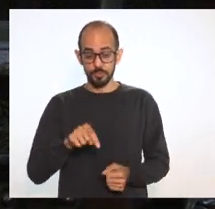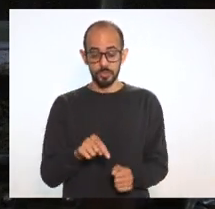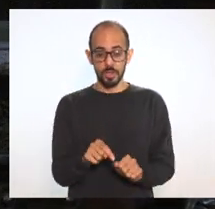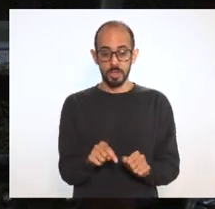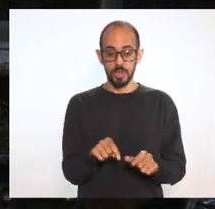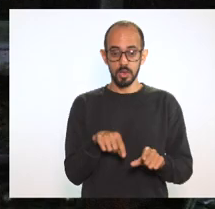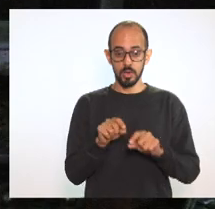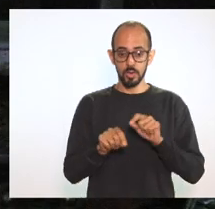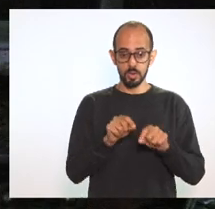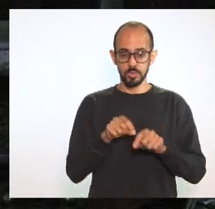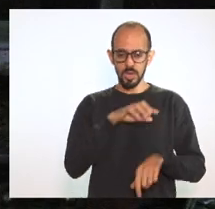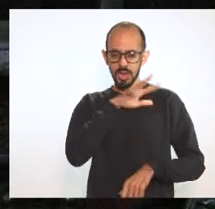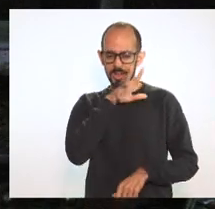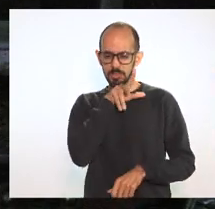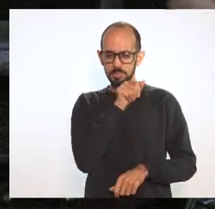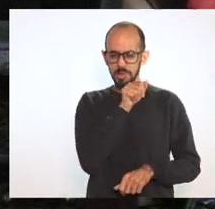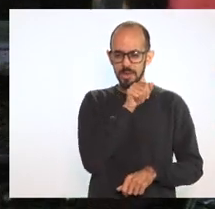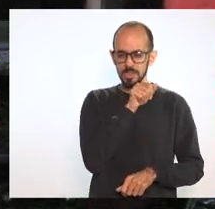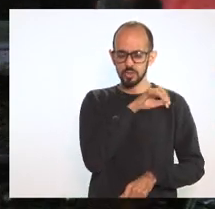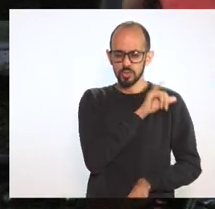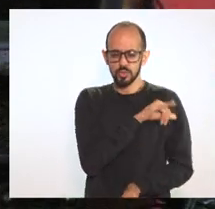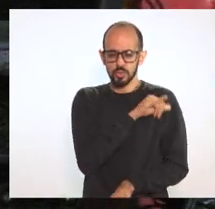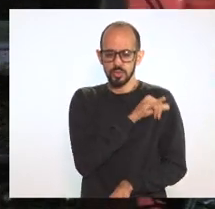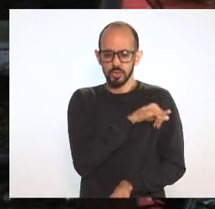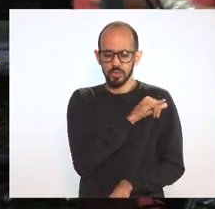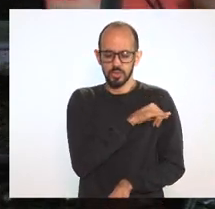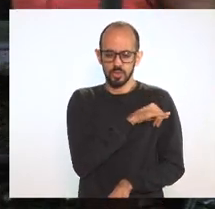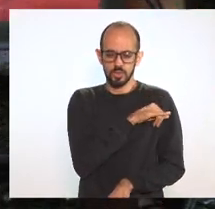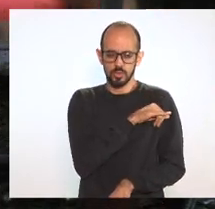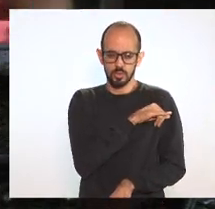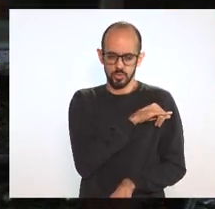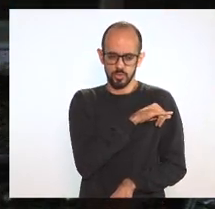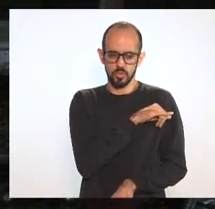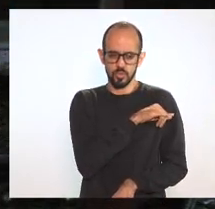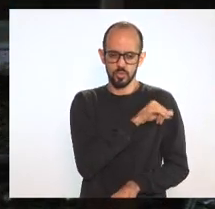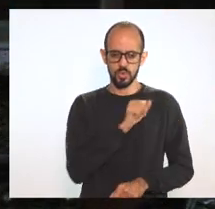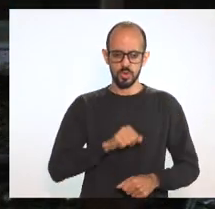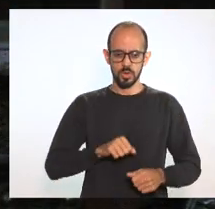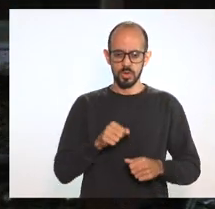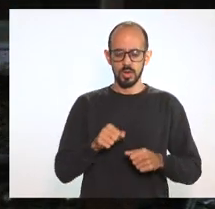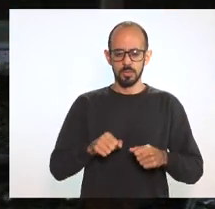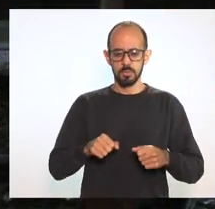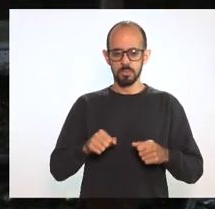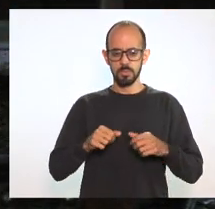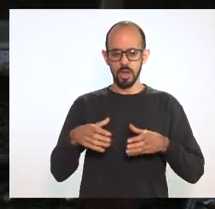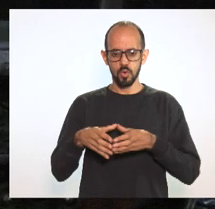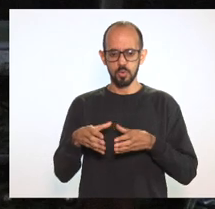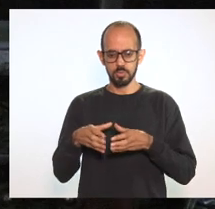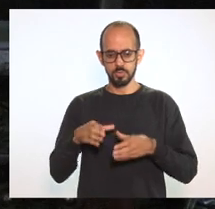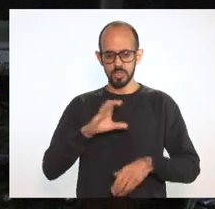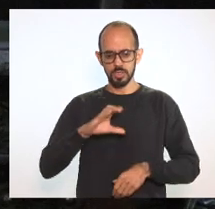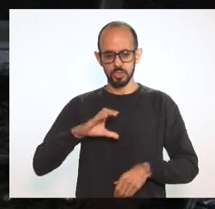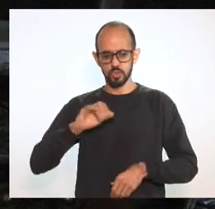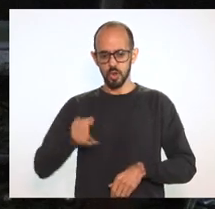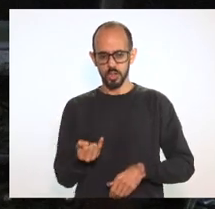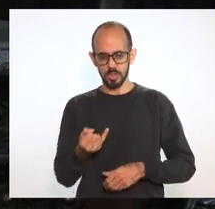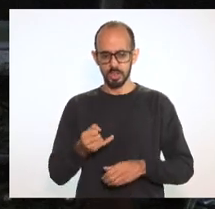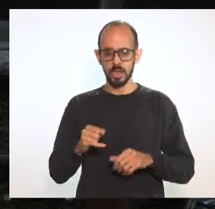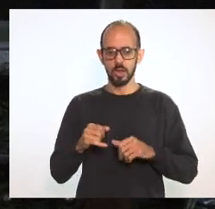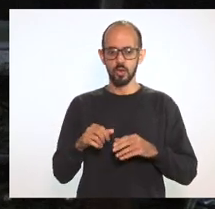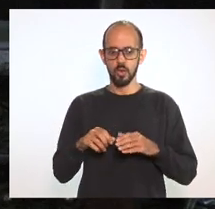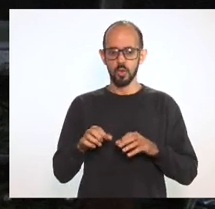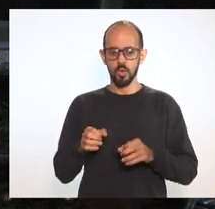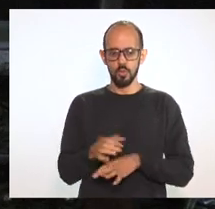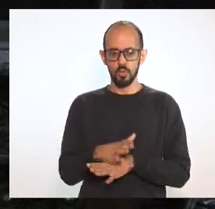em animais no âmbito do Estado do Rio de Janeiro. Pareceres da Comissão de Constituição e Justiça pela condicionalidade, com emenda, concluído